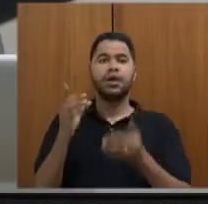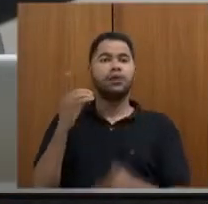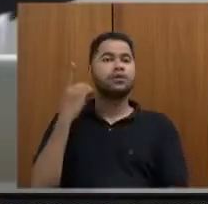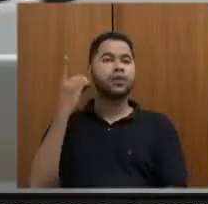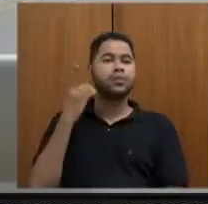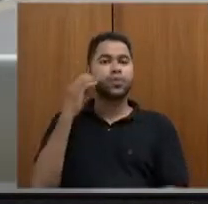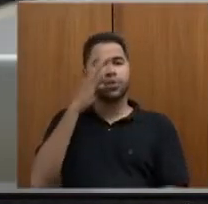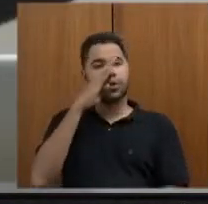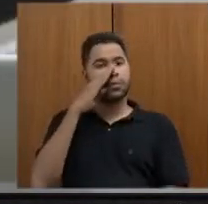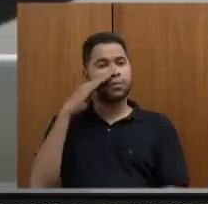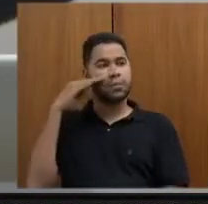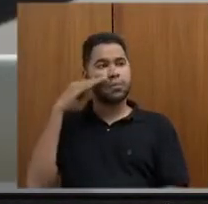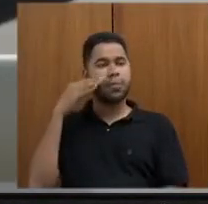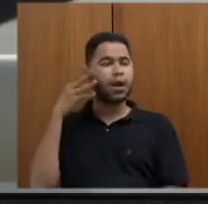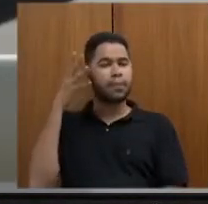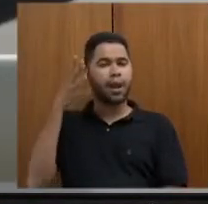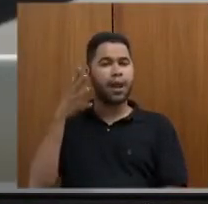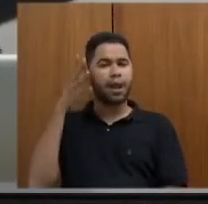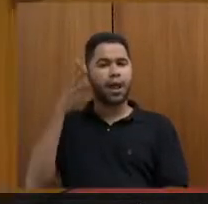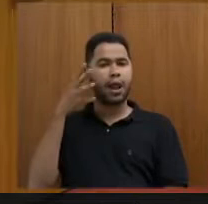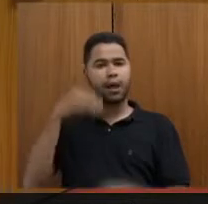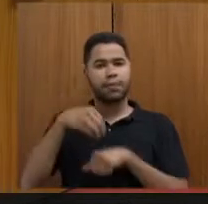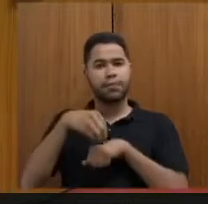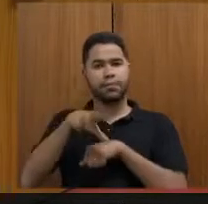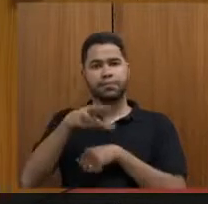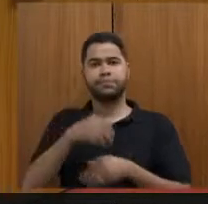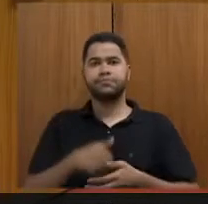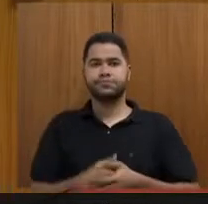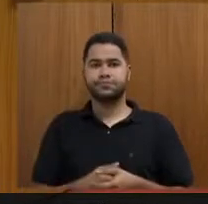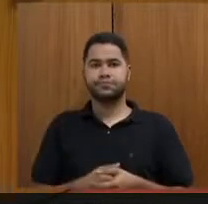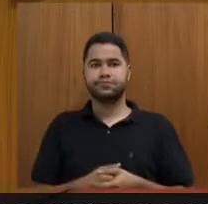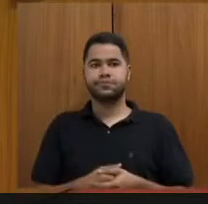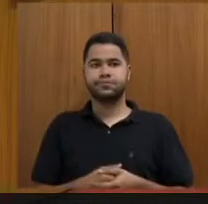Beatriz Cerqueira para suas considerações.